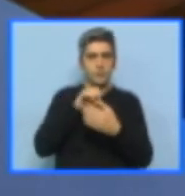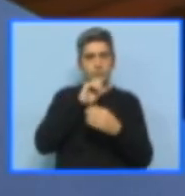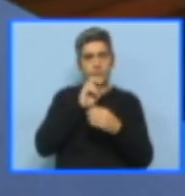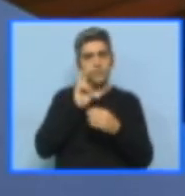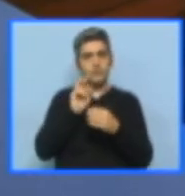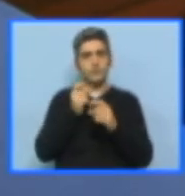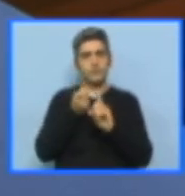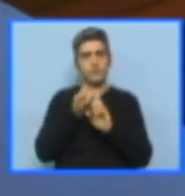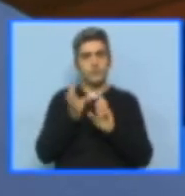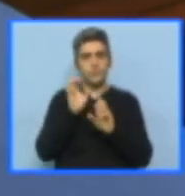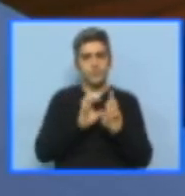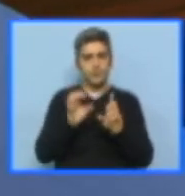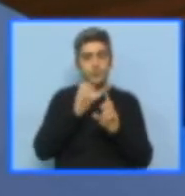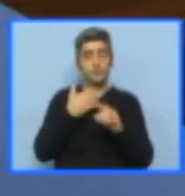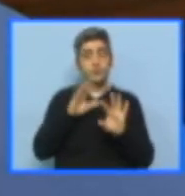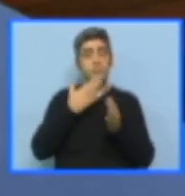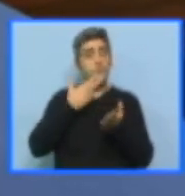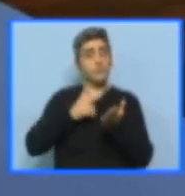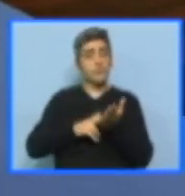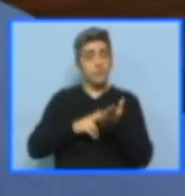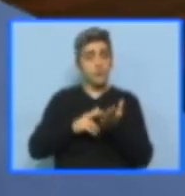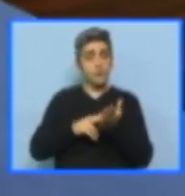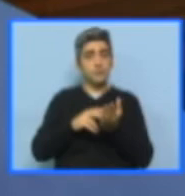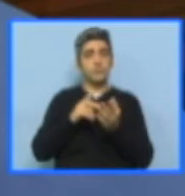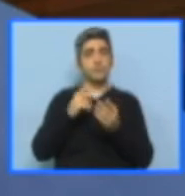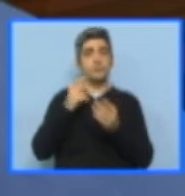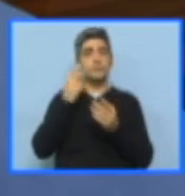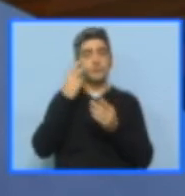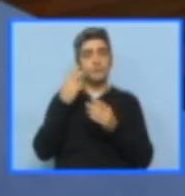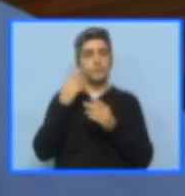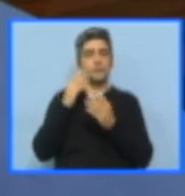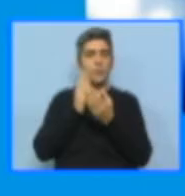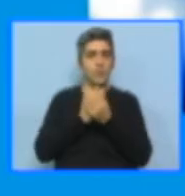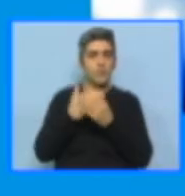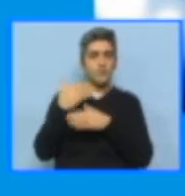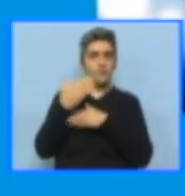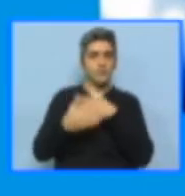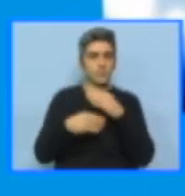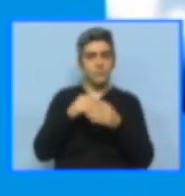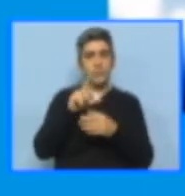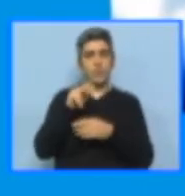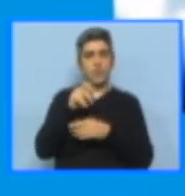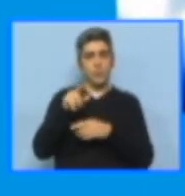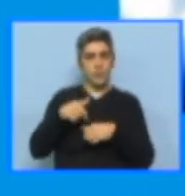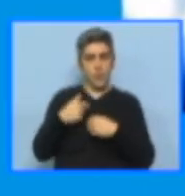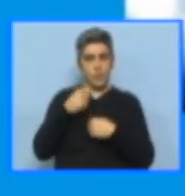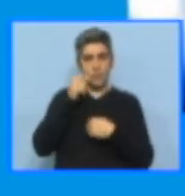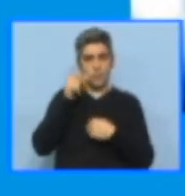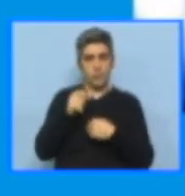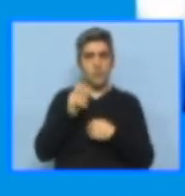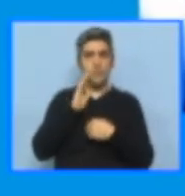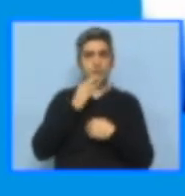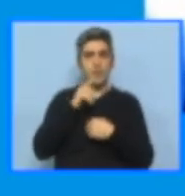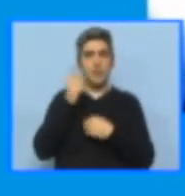de diversas formas, mas a realidade é que, e a sobrevivência do processo e a sobrevivência do próprio Lutero, dependeu do apoio político